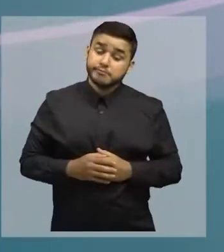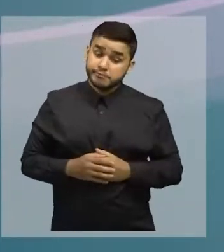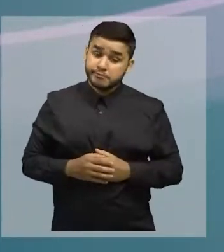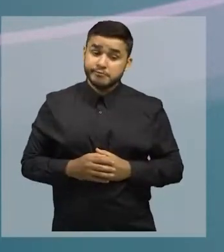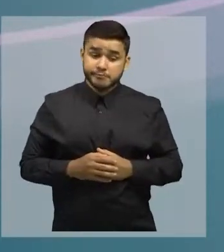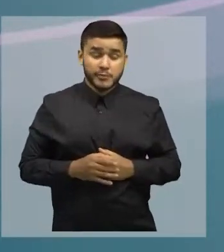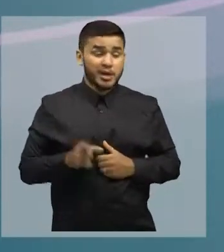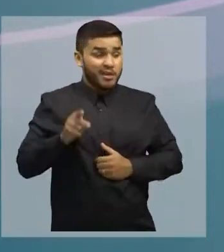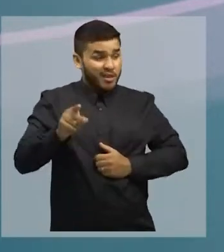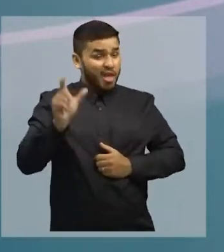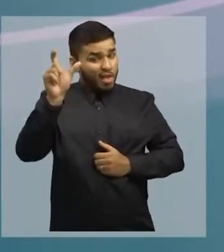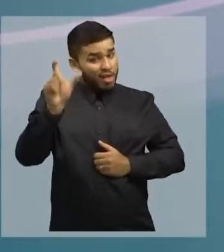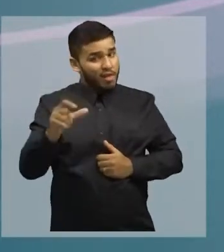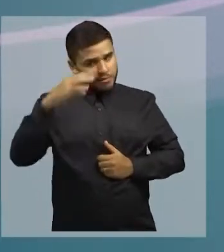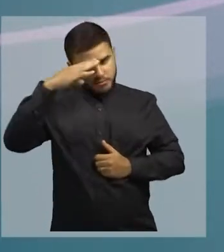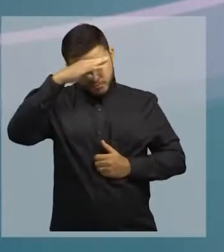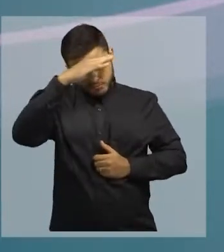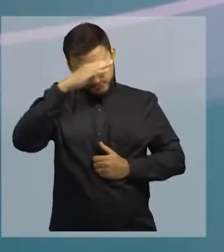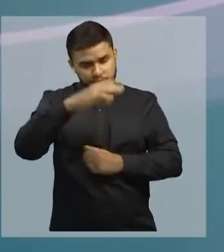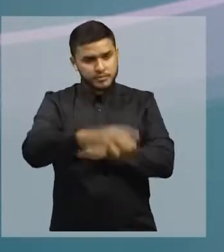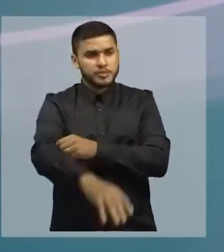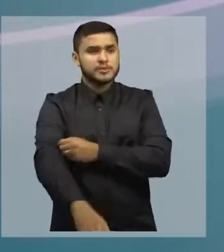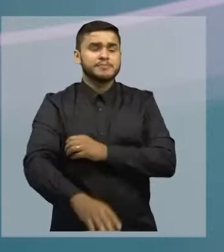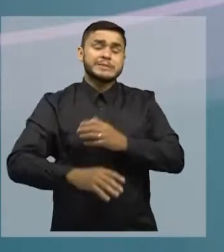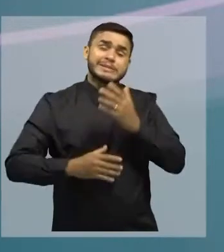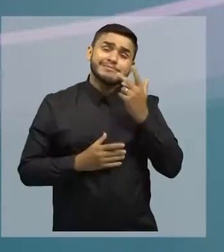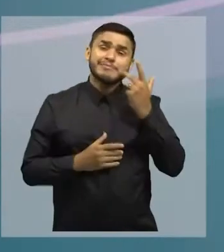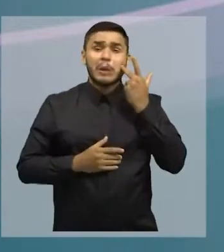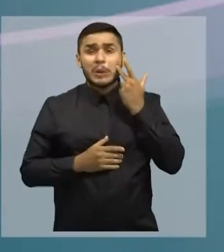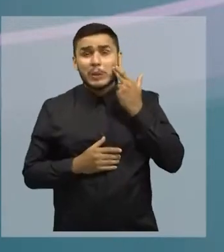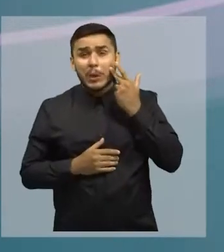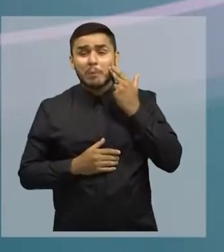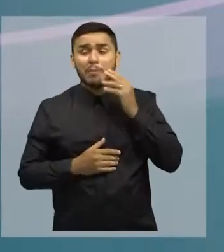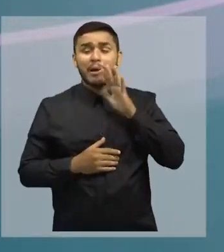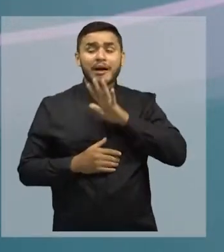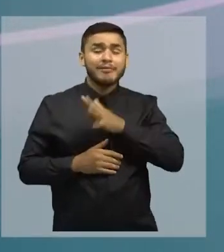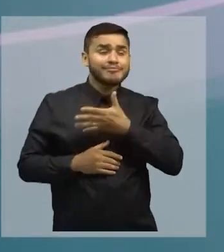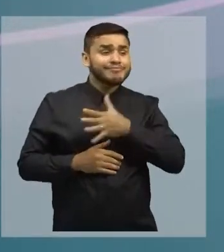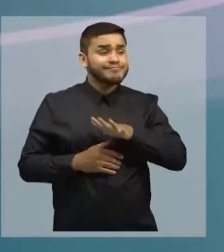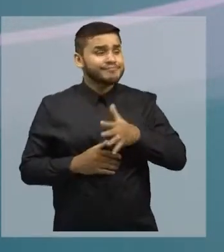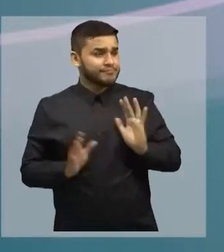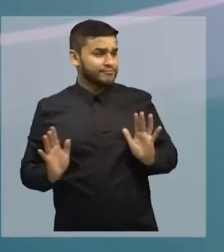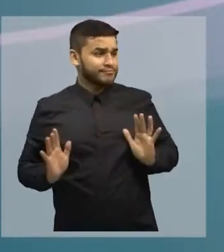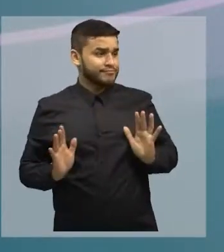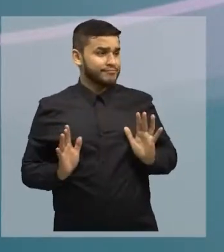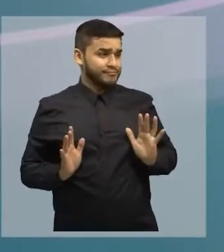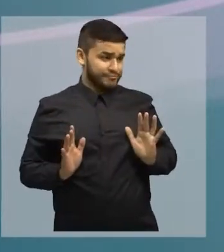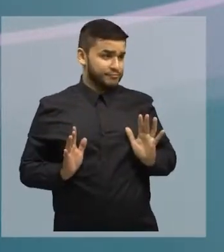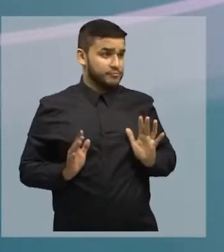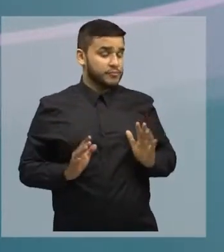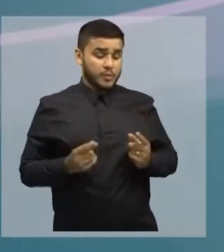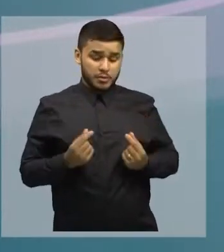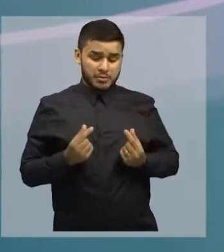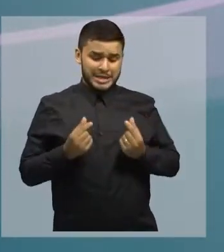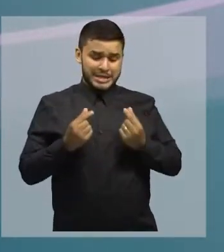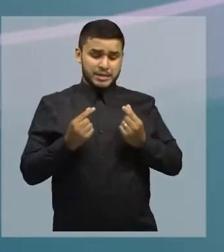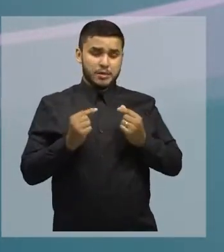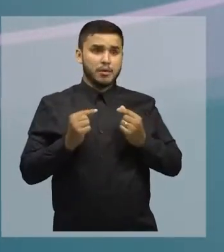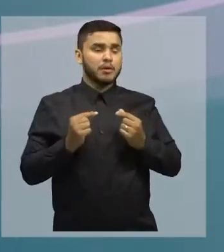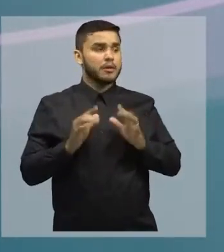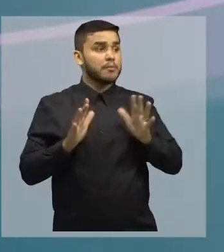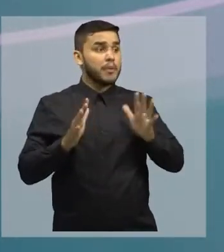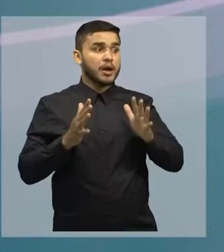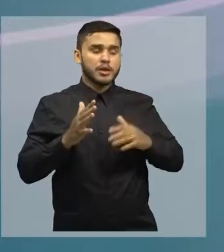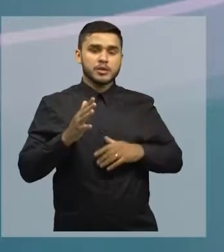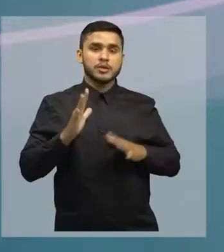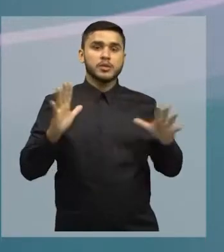eu não acho que seja positivo. Eu acho que é menos ruim do que se imaginava que ficaria. Na economia, você vê alguma melhora, mas um desemprego de 12